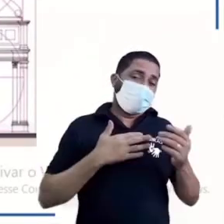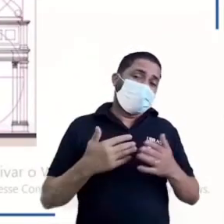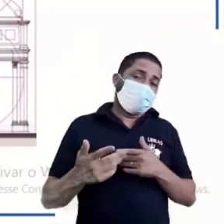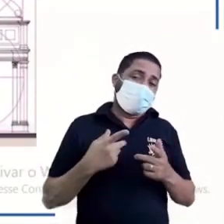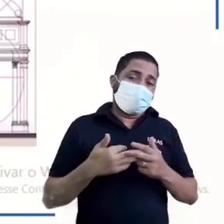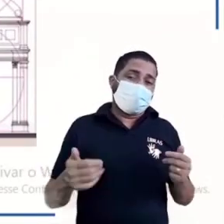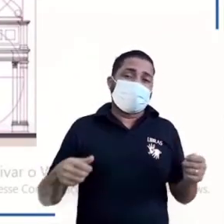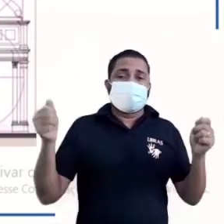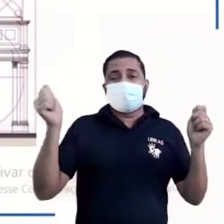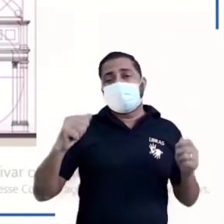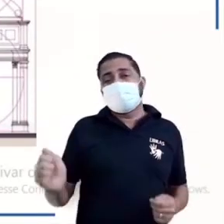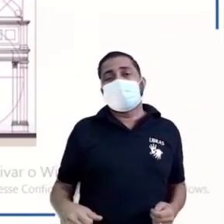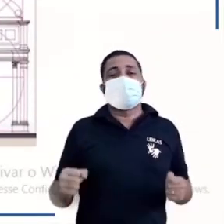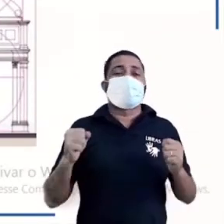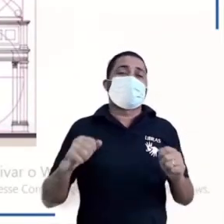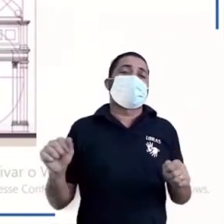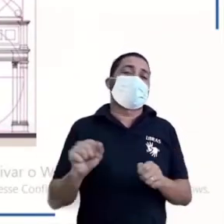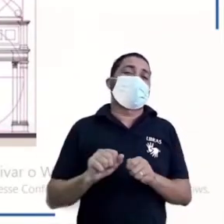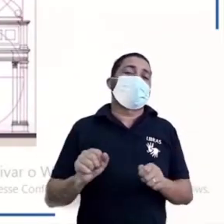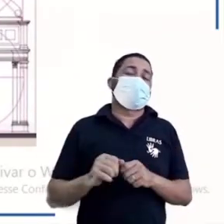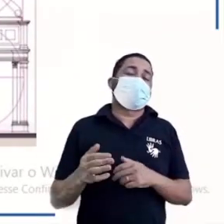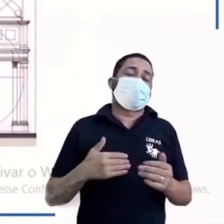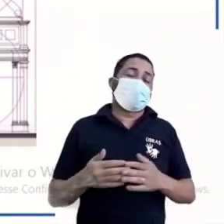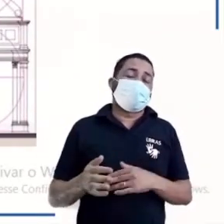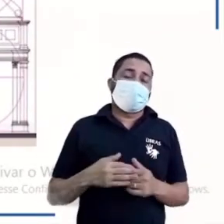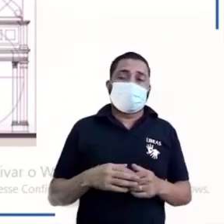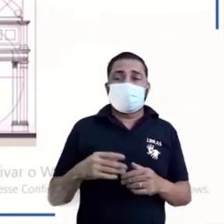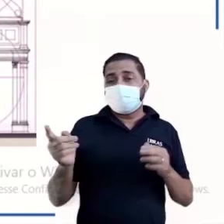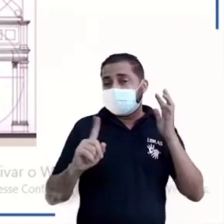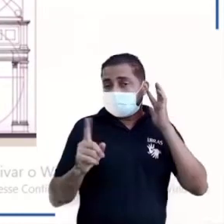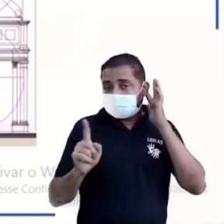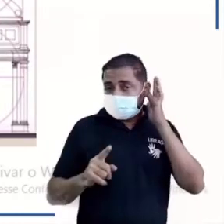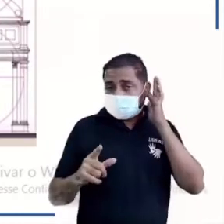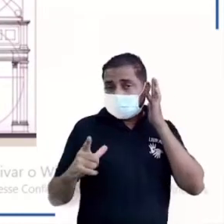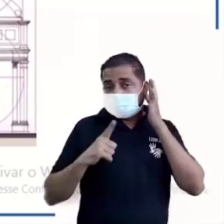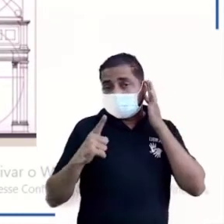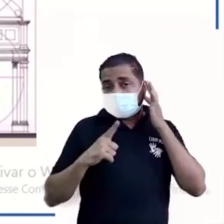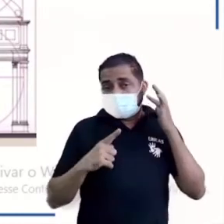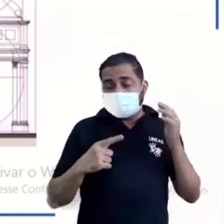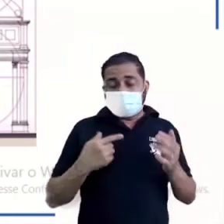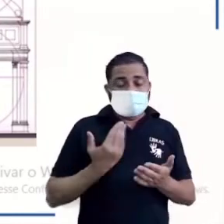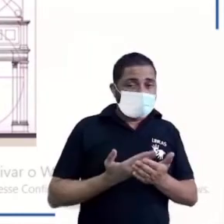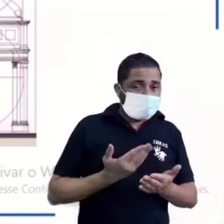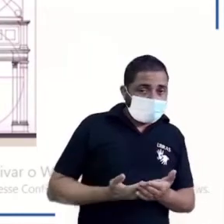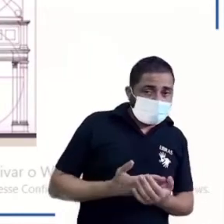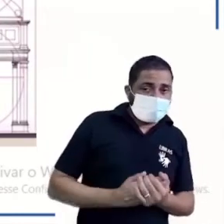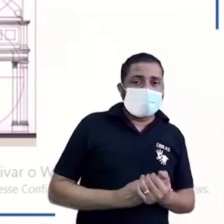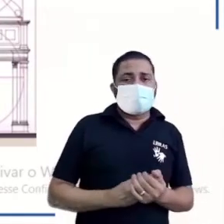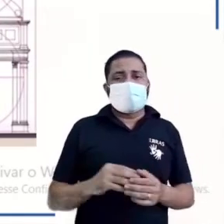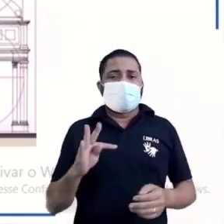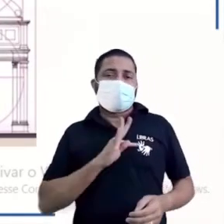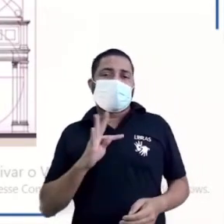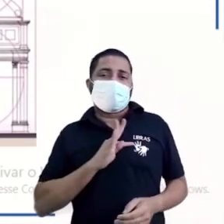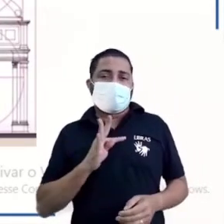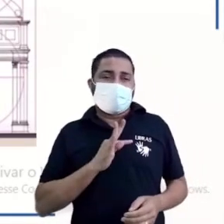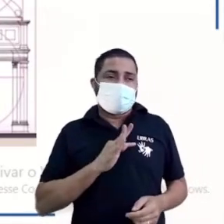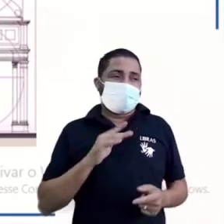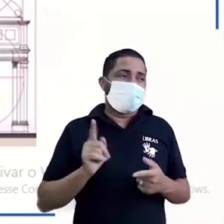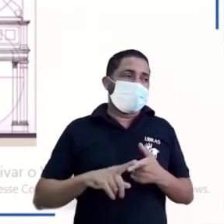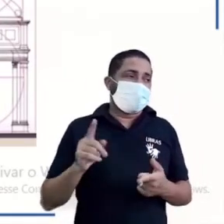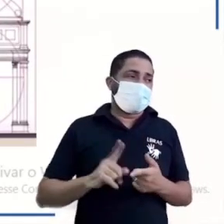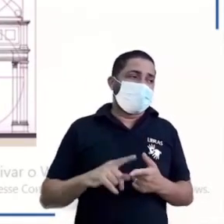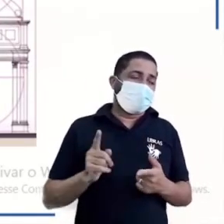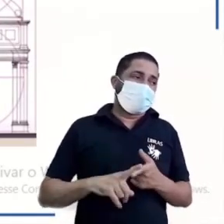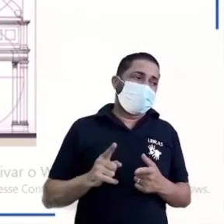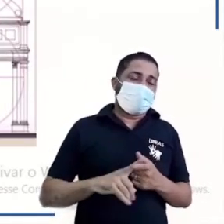coisa é arte e que a arte pode ser feita de qualquer jeito. Na verdade, não. A arte demanda estudo, demanda técnica e